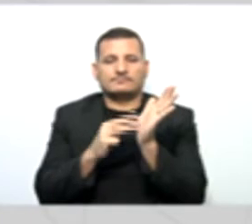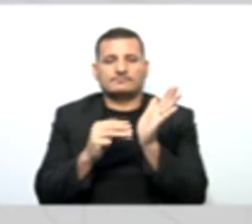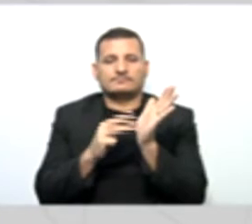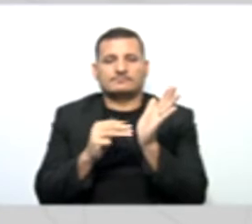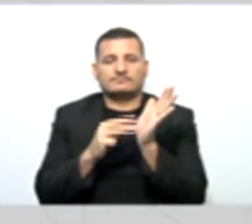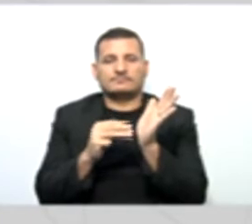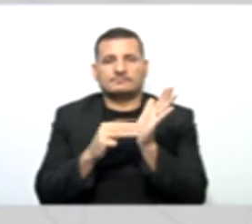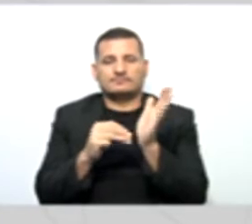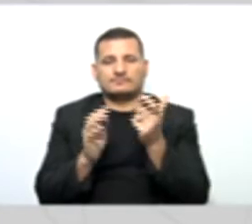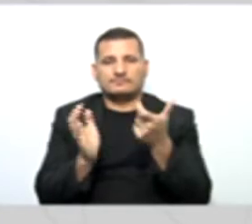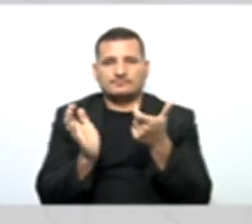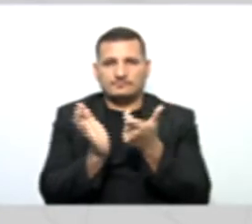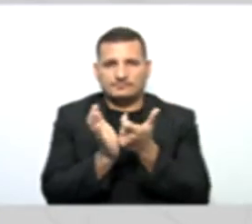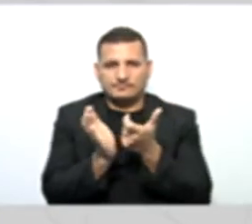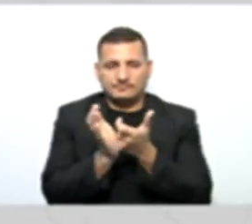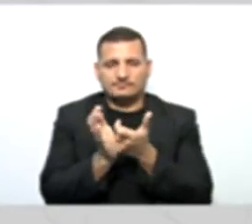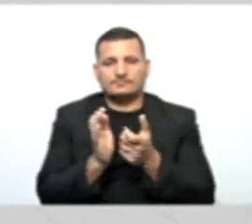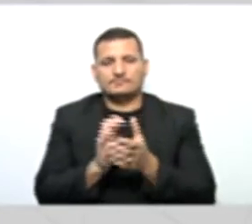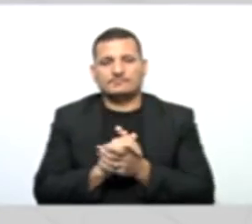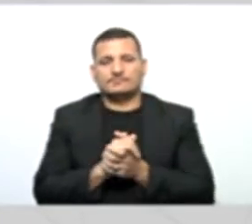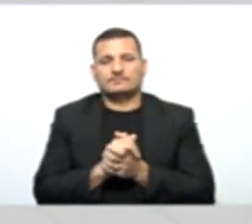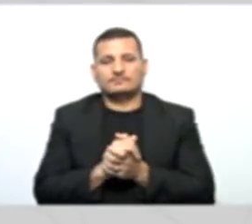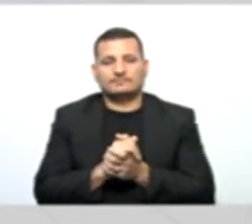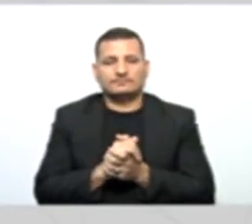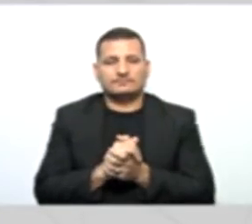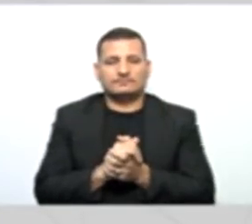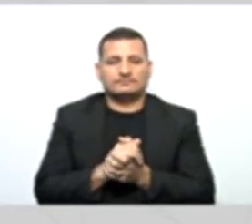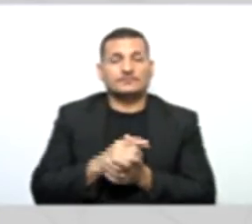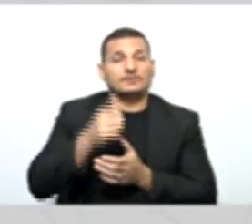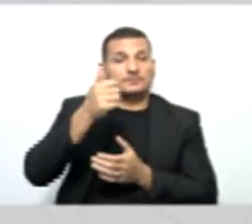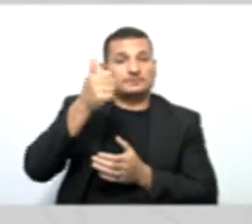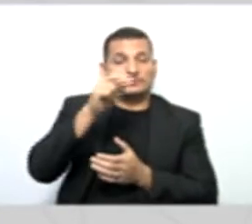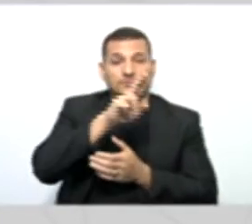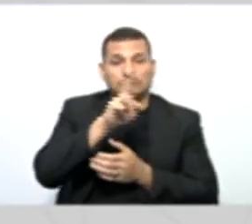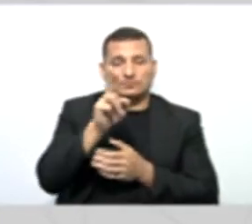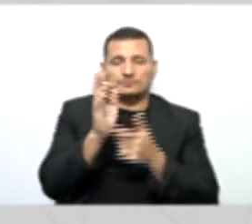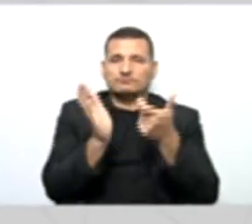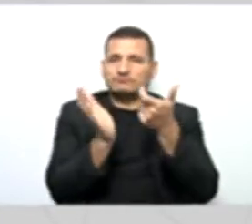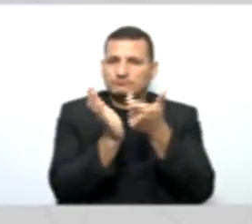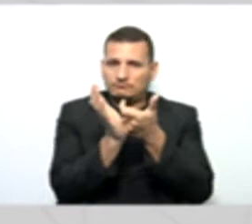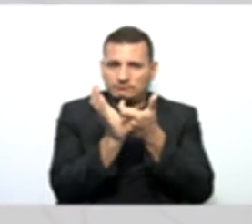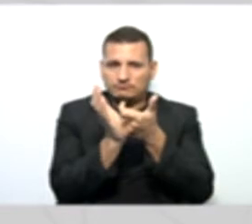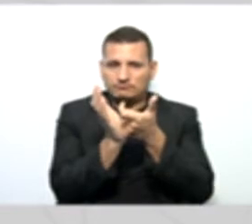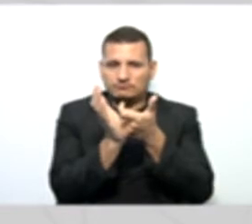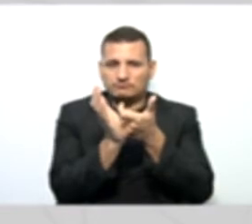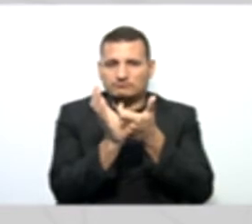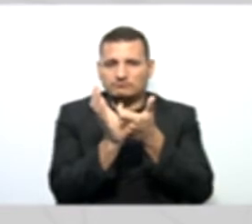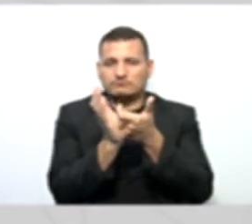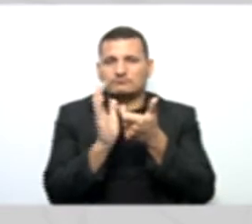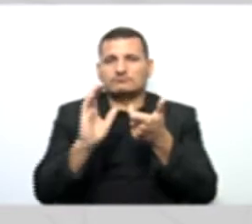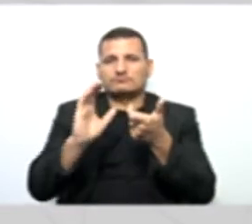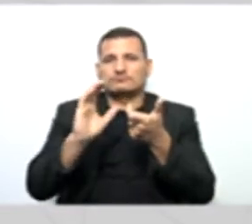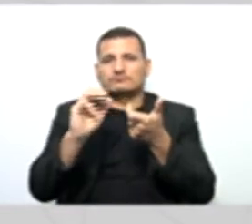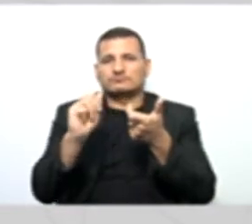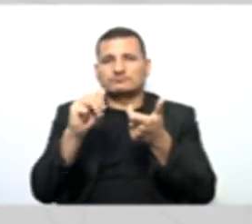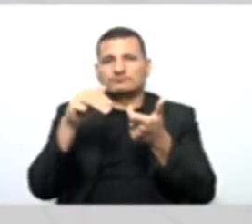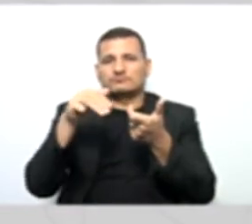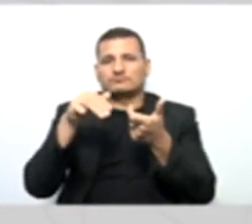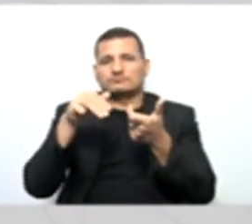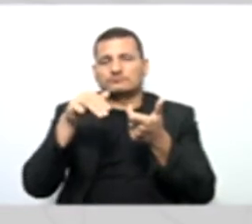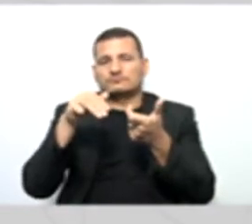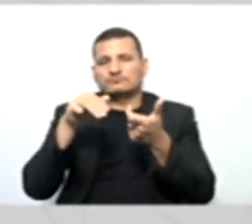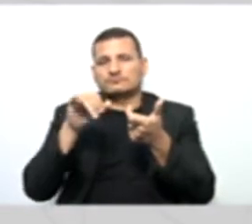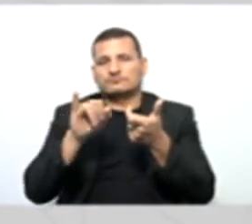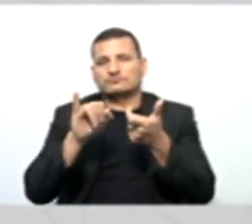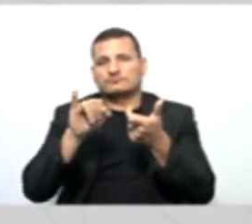da classe camisa. Primeiro, nós definimos aqui o nome da nossa classe, class camisa. Depois, nós seguimos